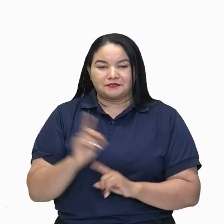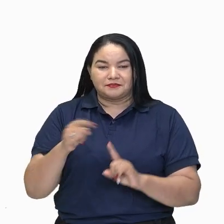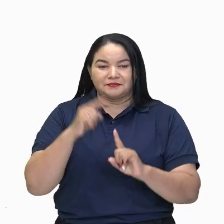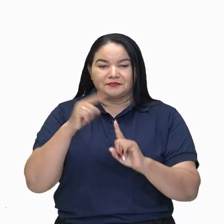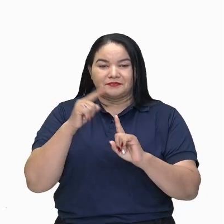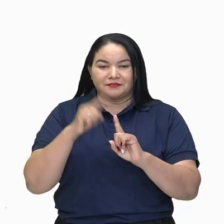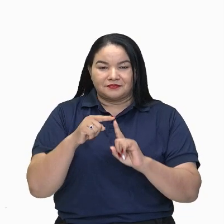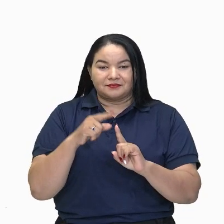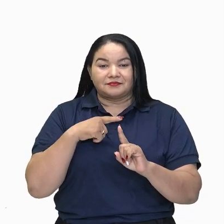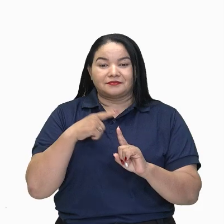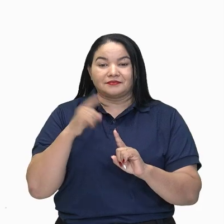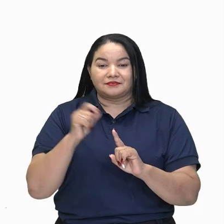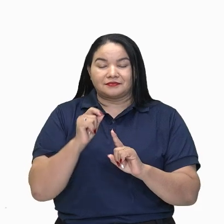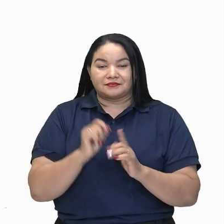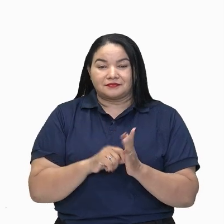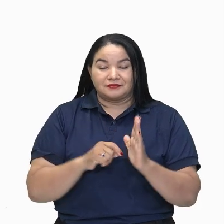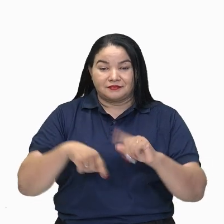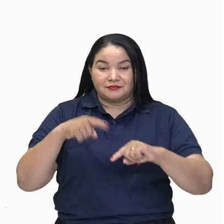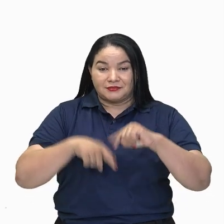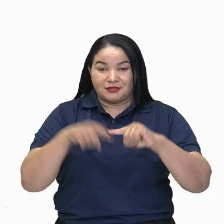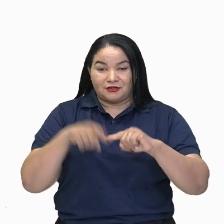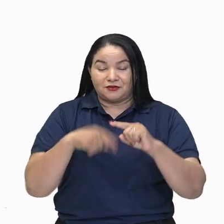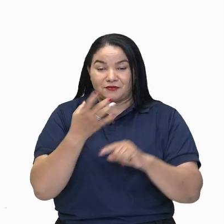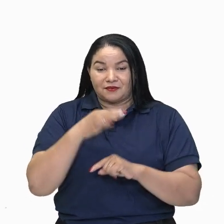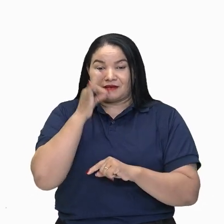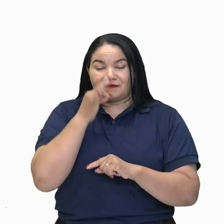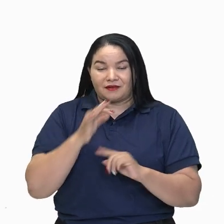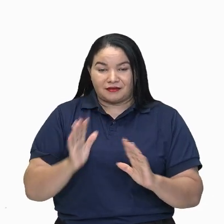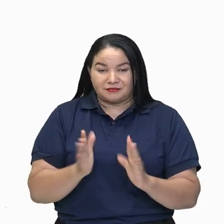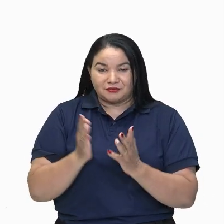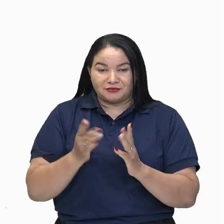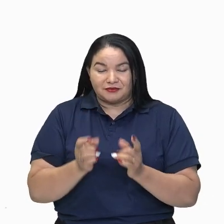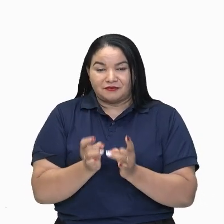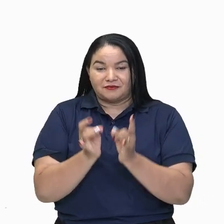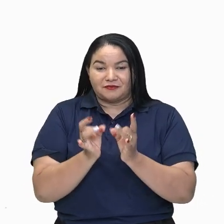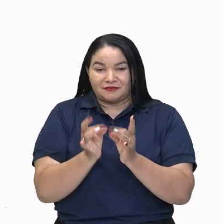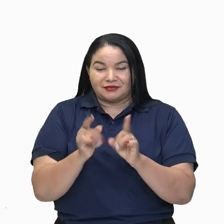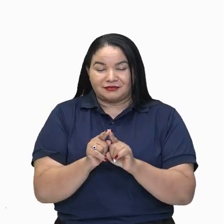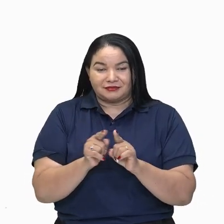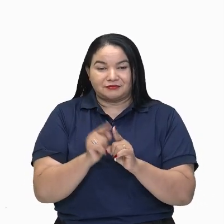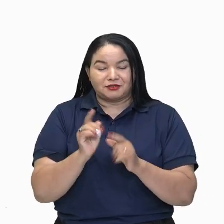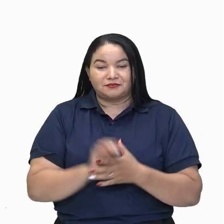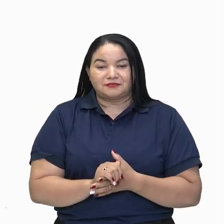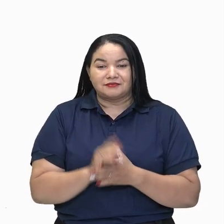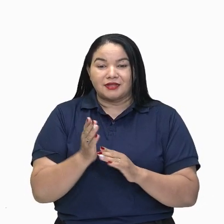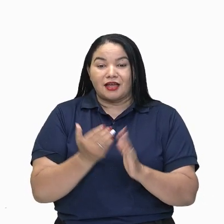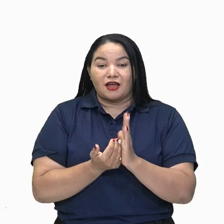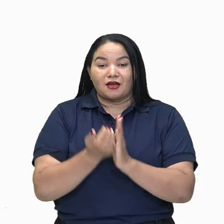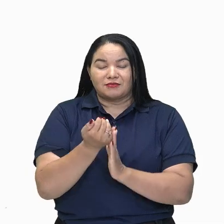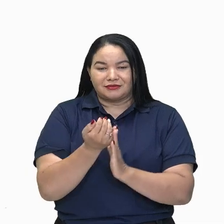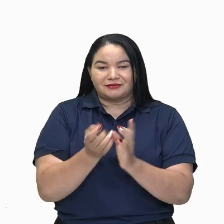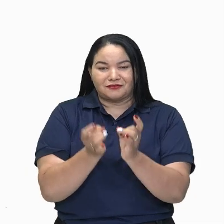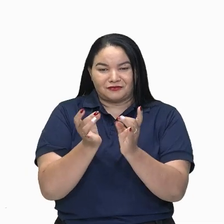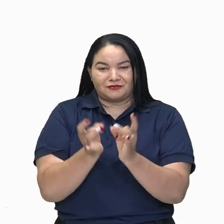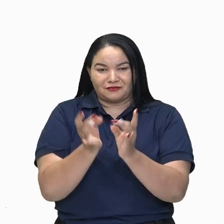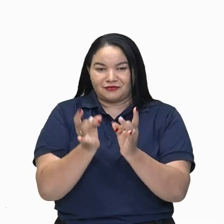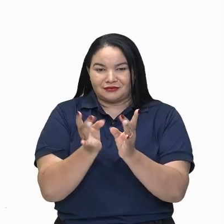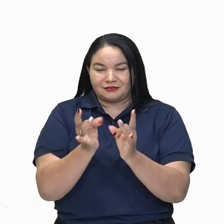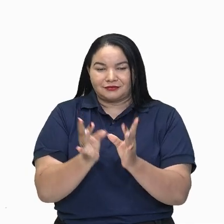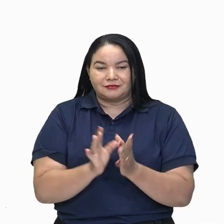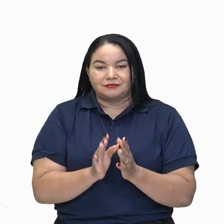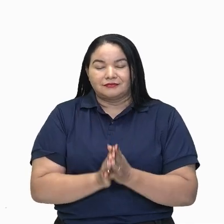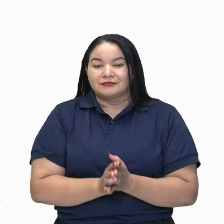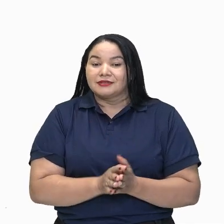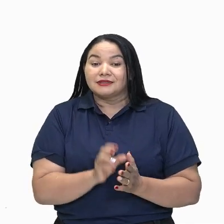é promover o produto, que no caso é o café, e, lógico, aumentar as vendas desse produto, principalmente quando